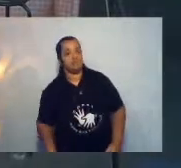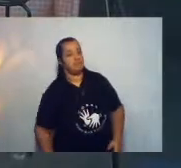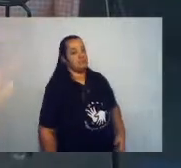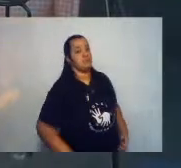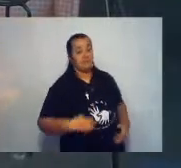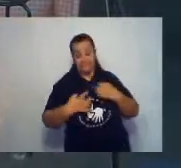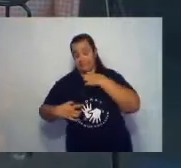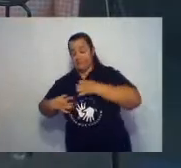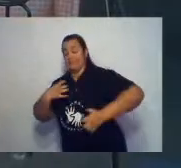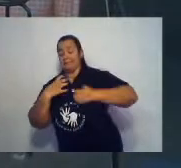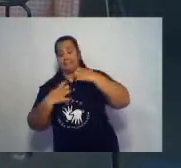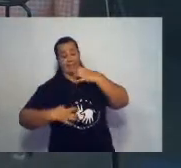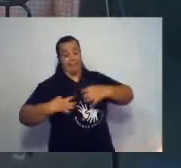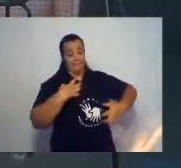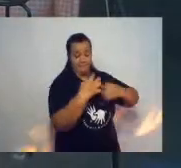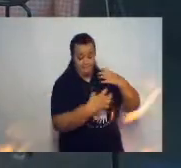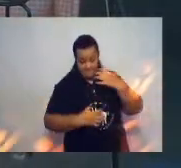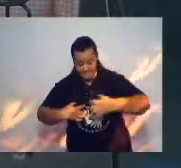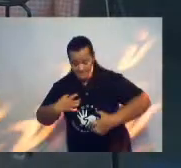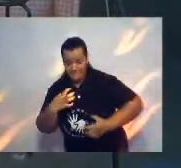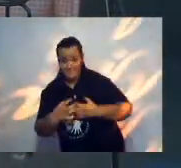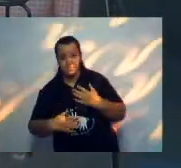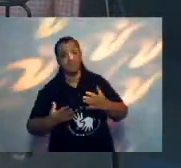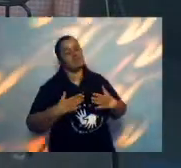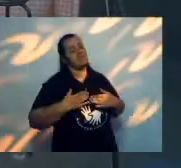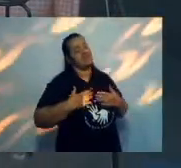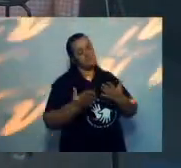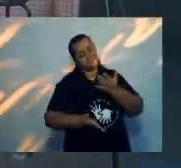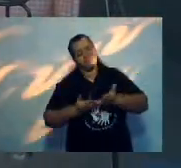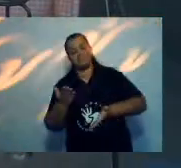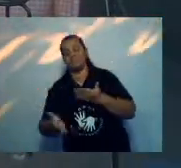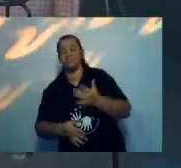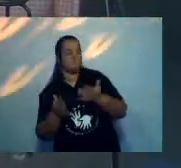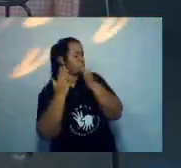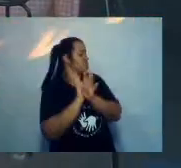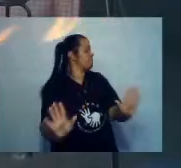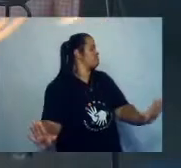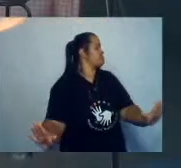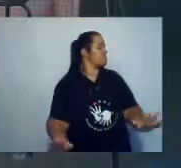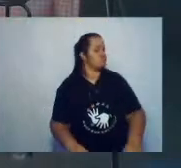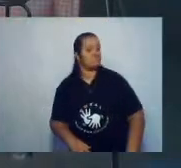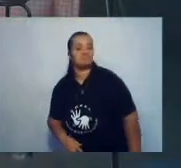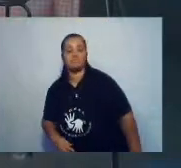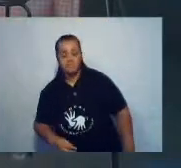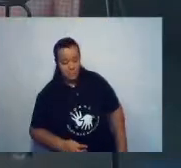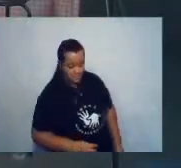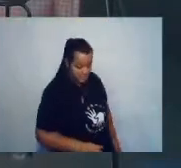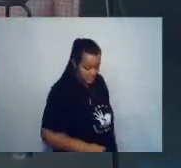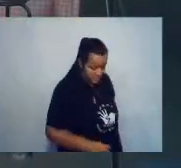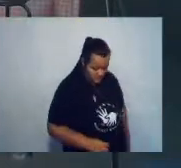perder, amor. É pavor, é minha, cuido mesmo quando e acabou.